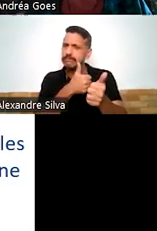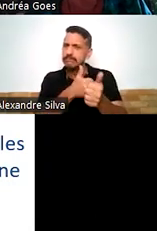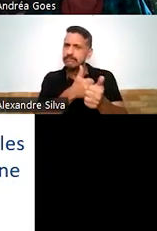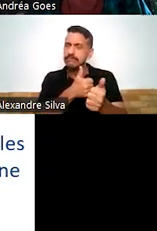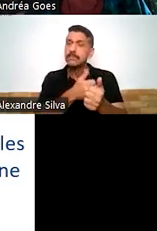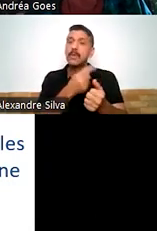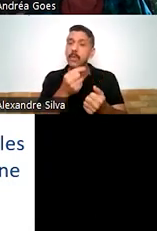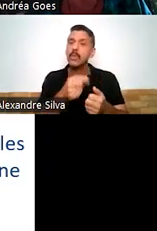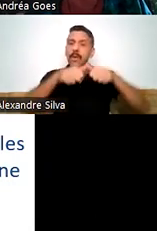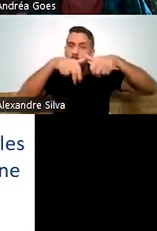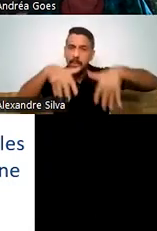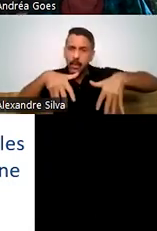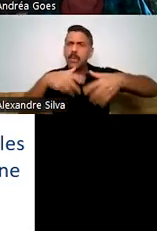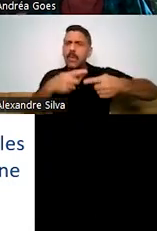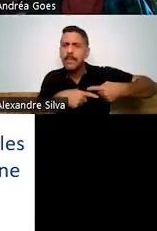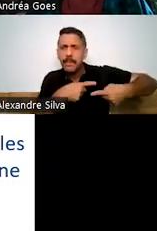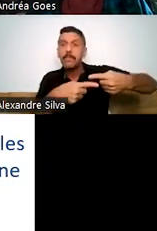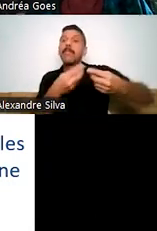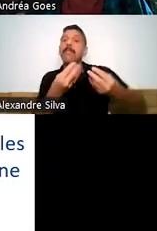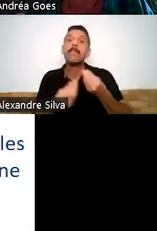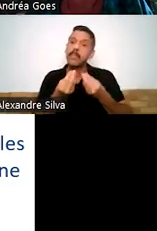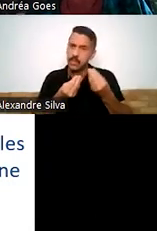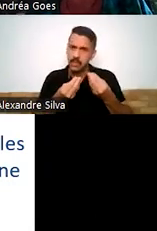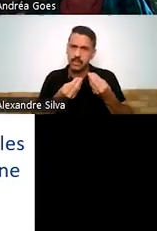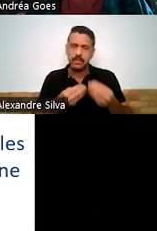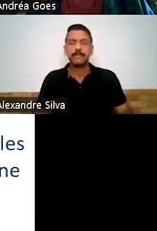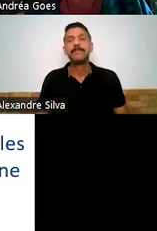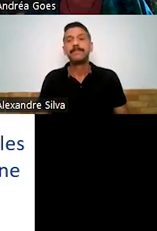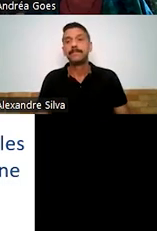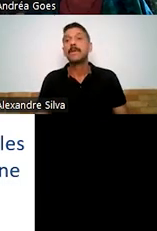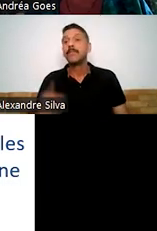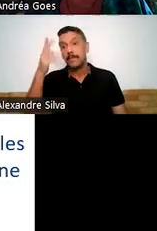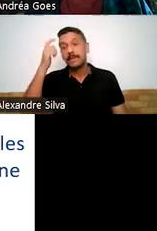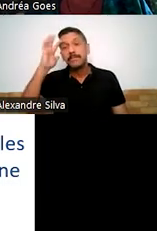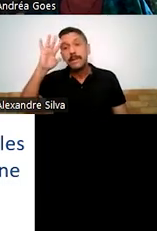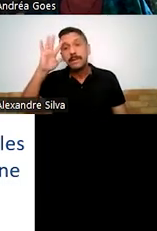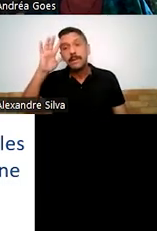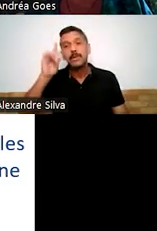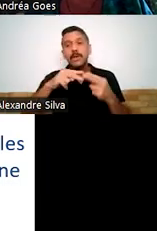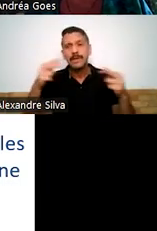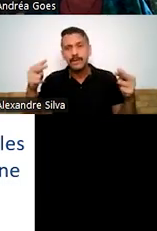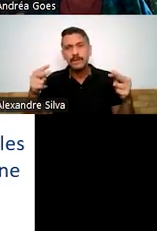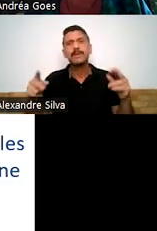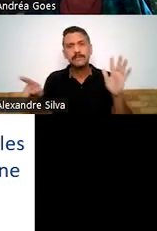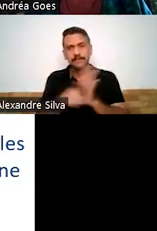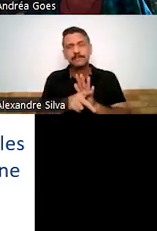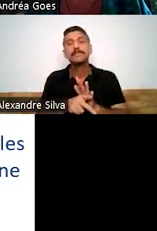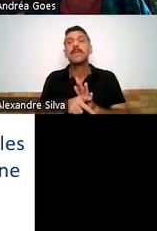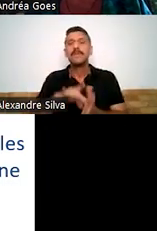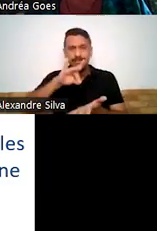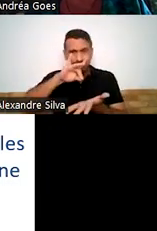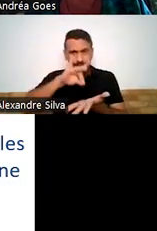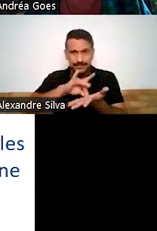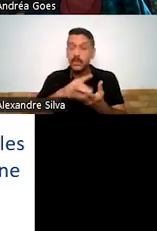um heredograma, toda a genealogia, e vão pensar geneticamente, aqui bem geneticamente mendeliana mesmo, como é que